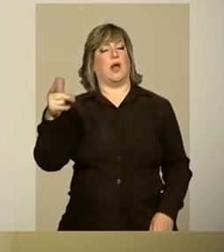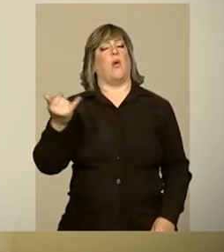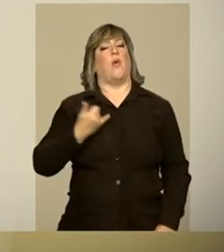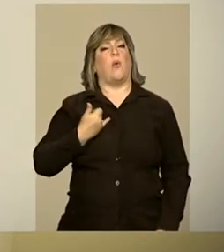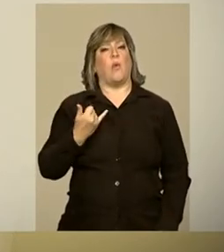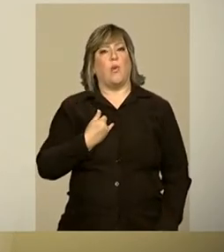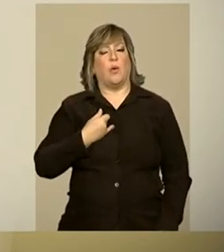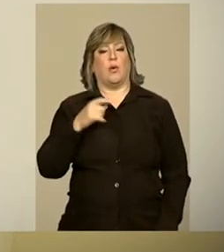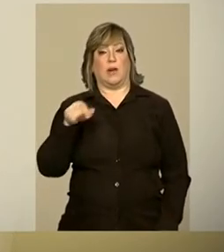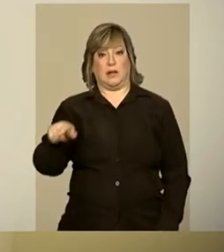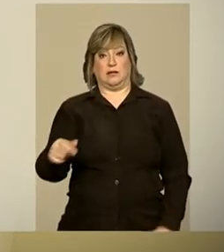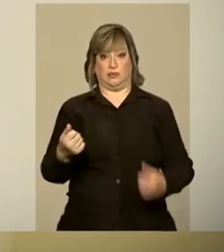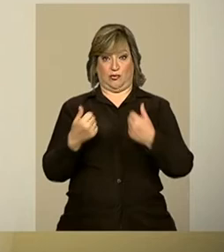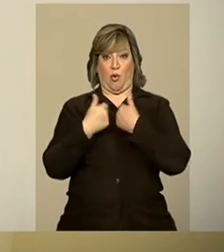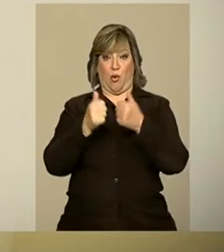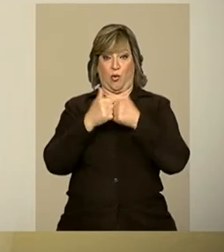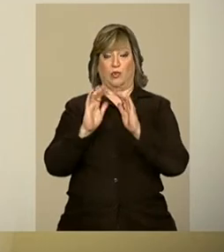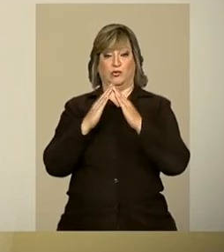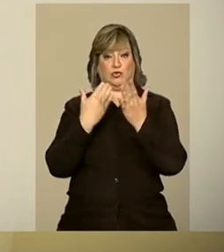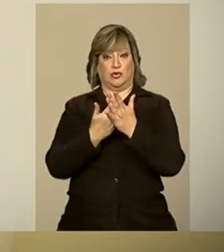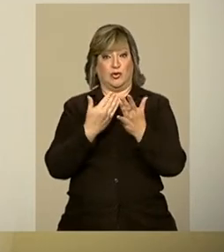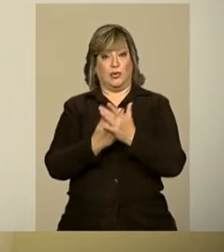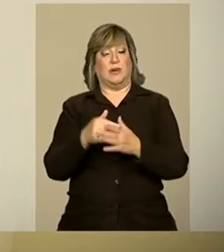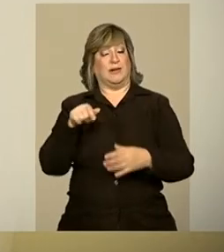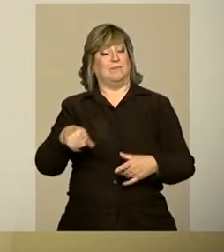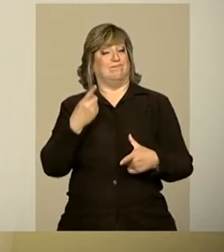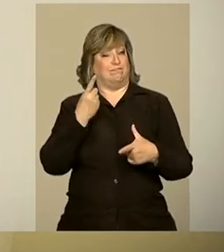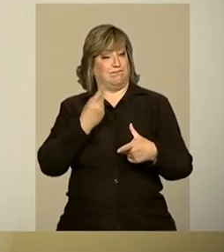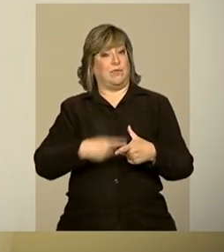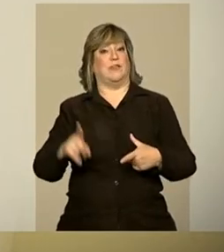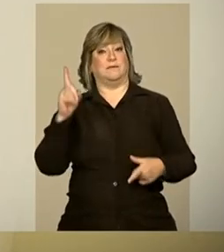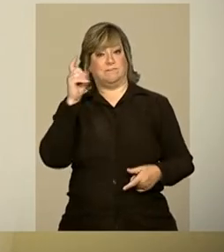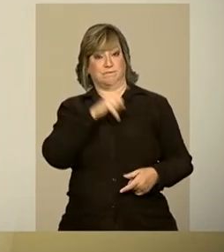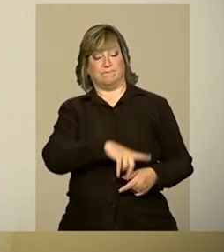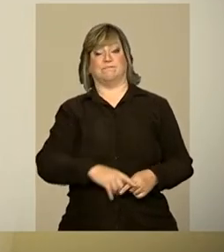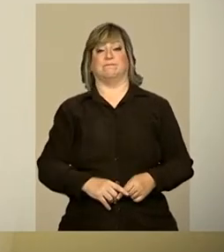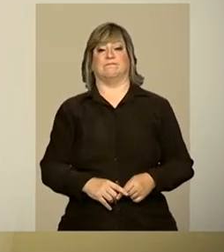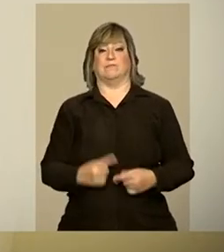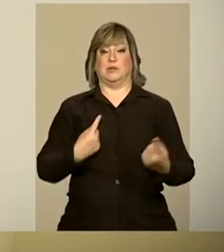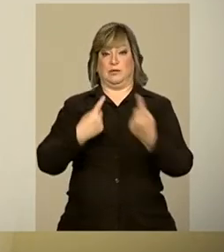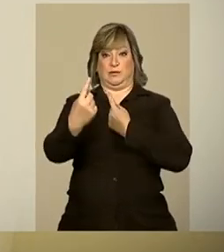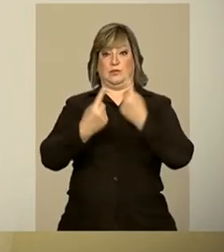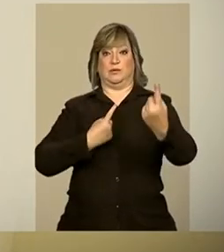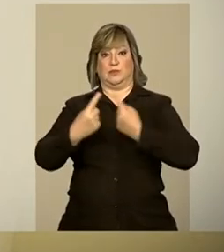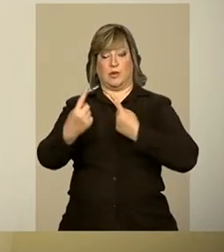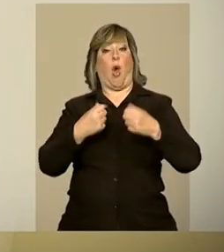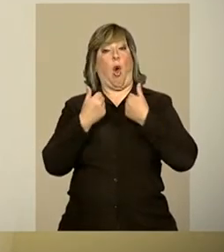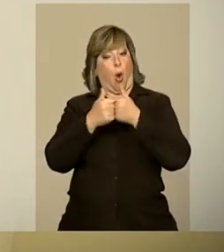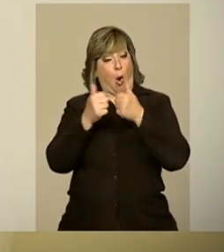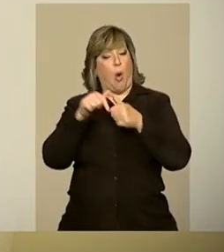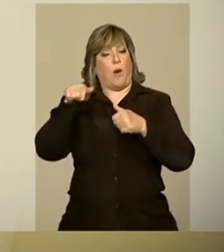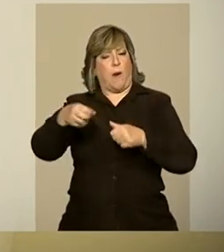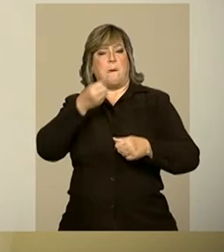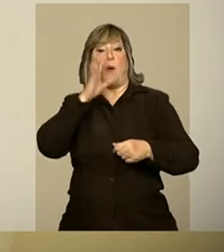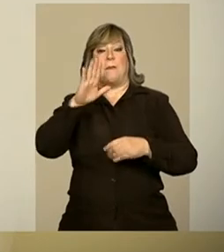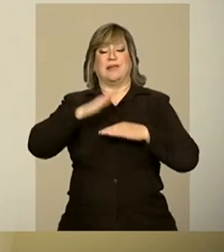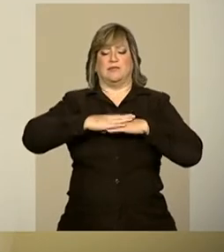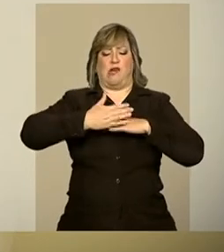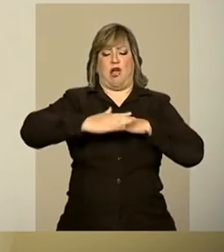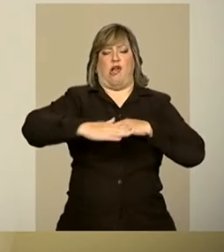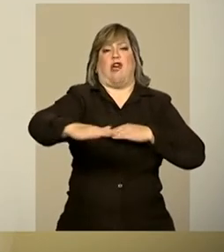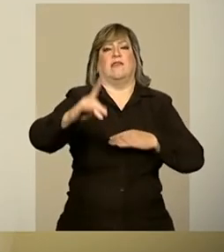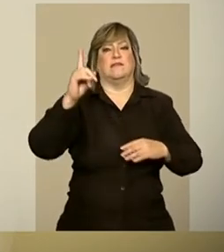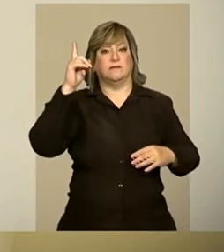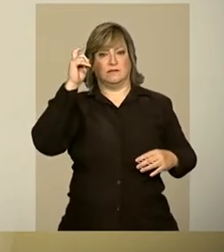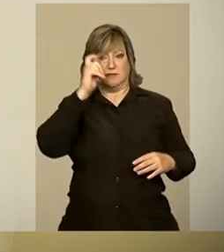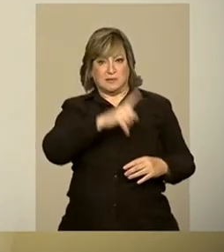que o transporte escolar era um problema sério. Ela é diretora de uma escola com 380 alunos que vivem na